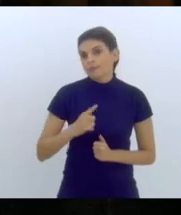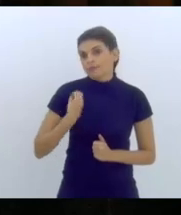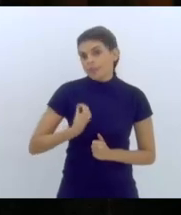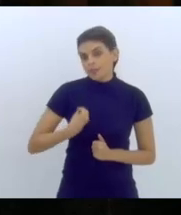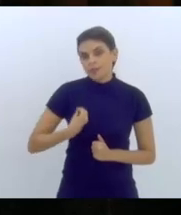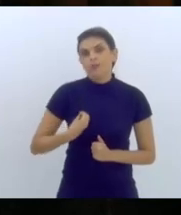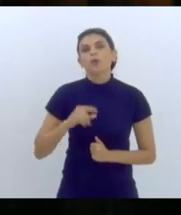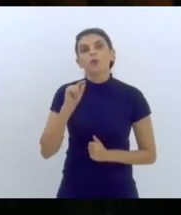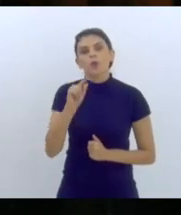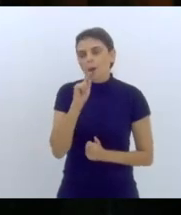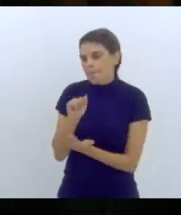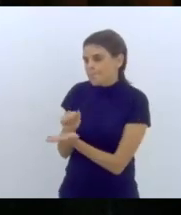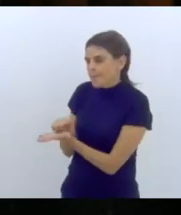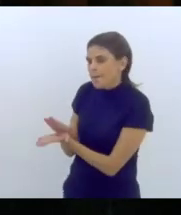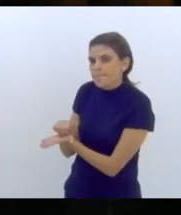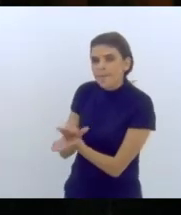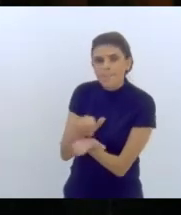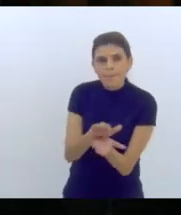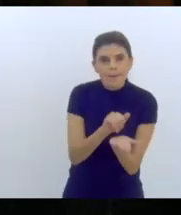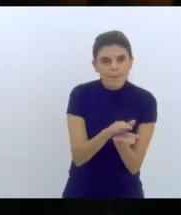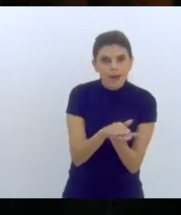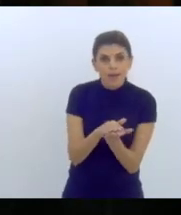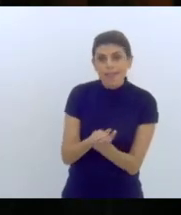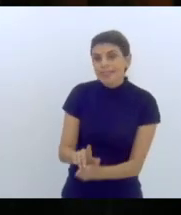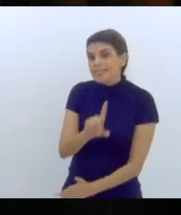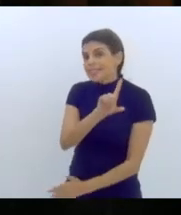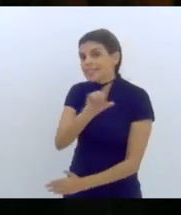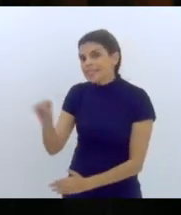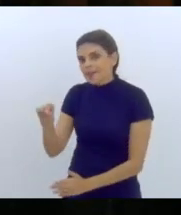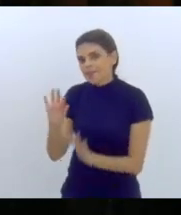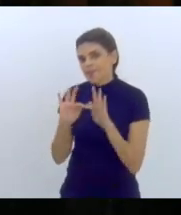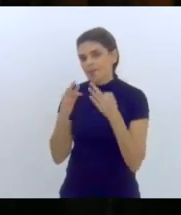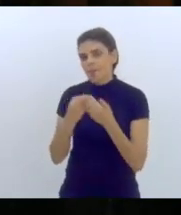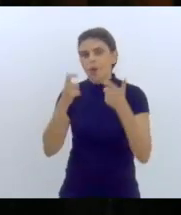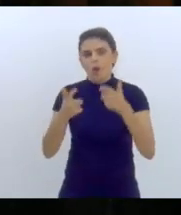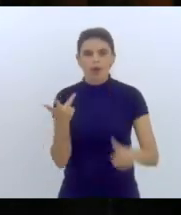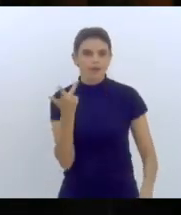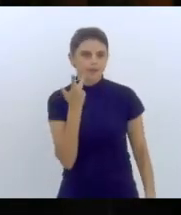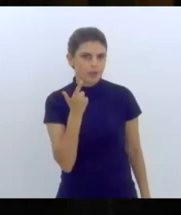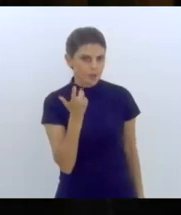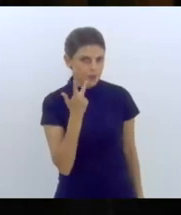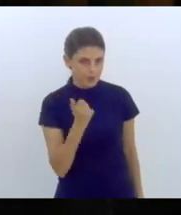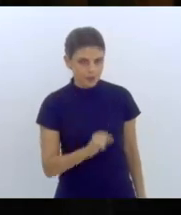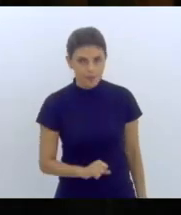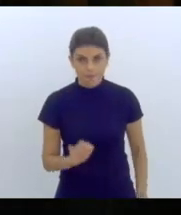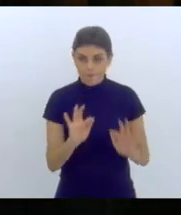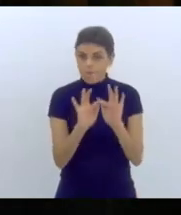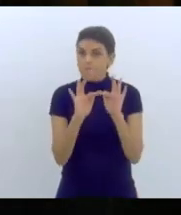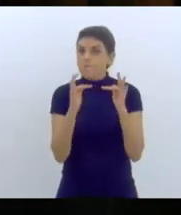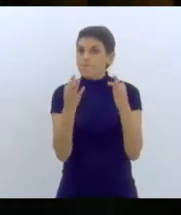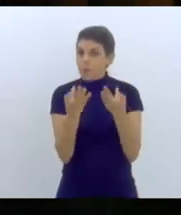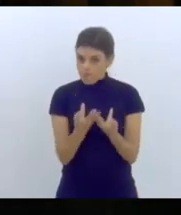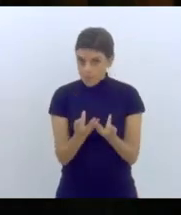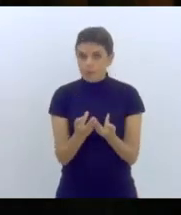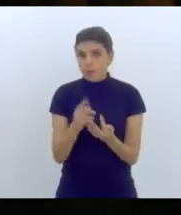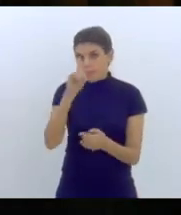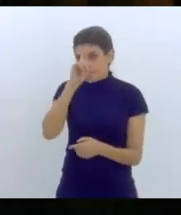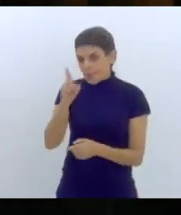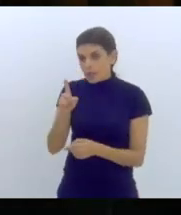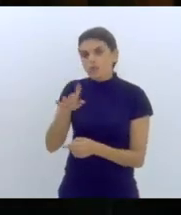despejo de mais de 100 famílias em São Cristóvão. Essas famílias receberam um